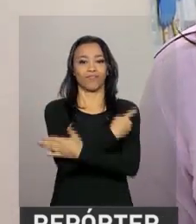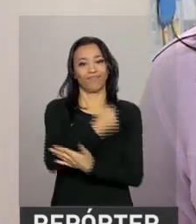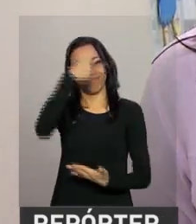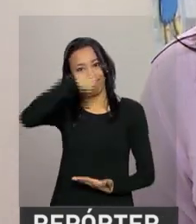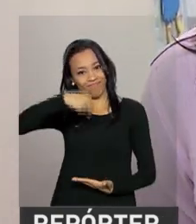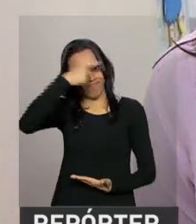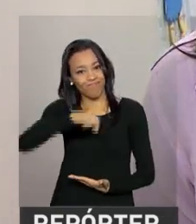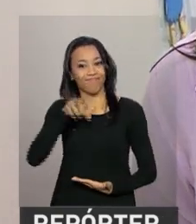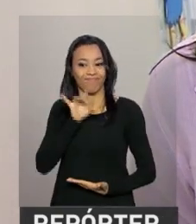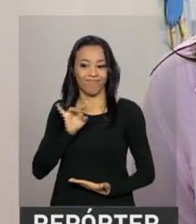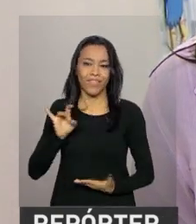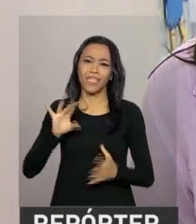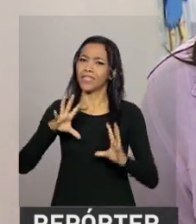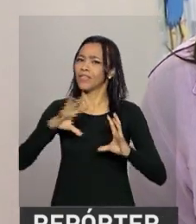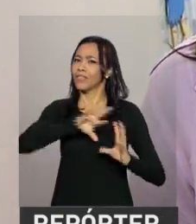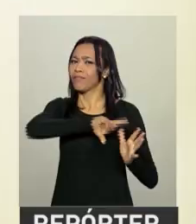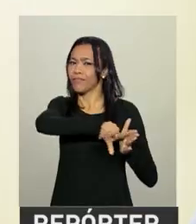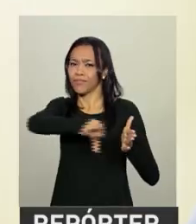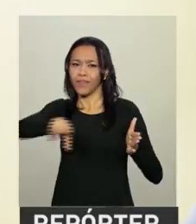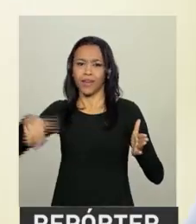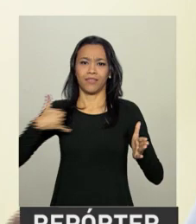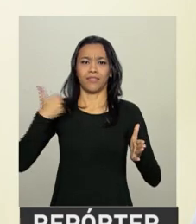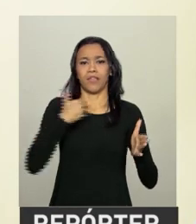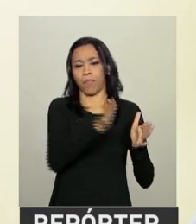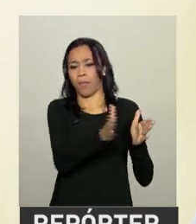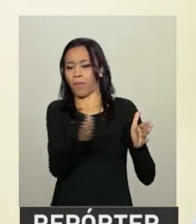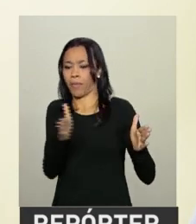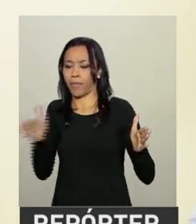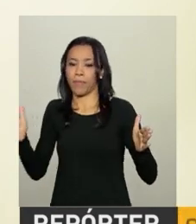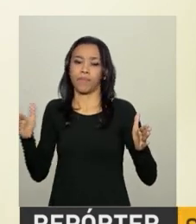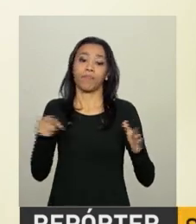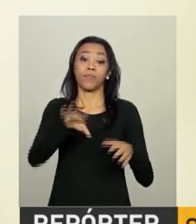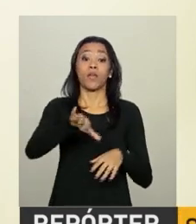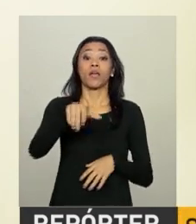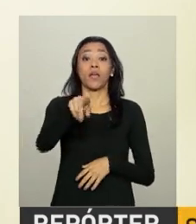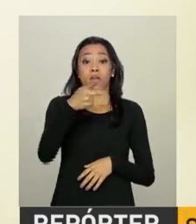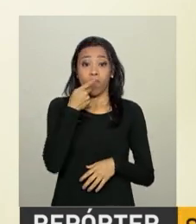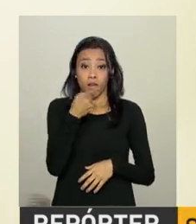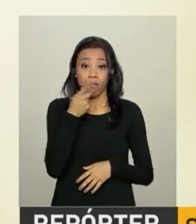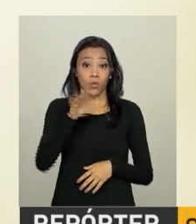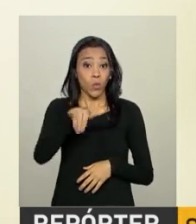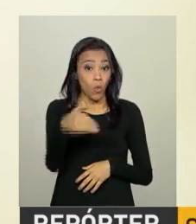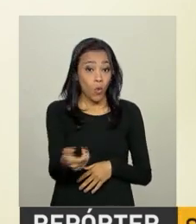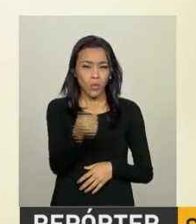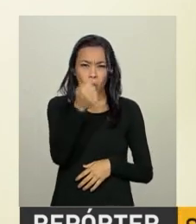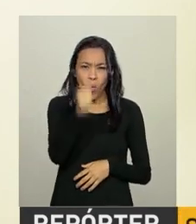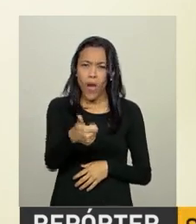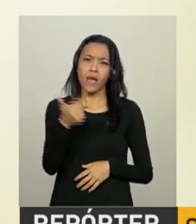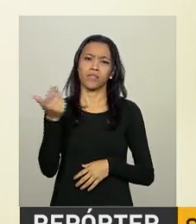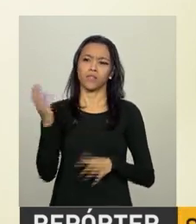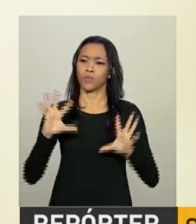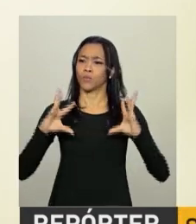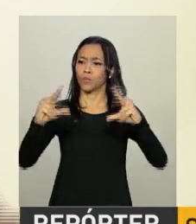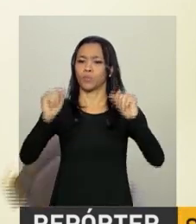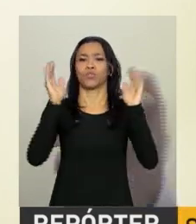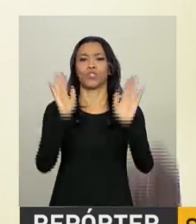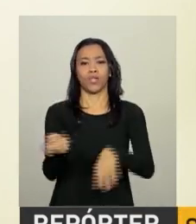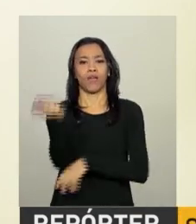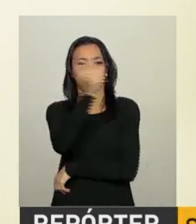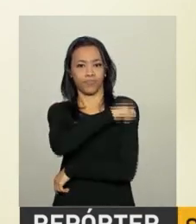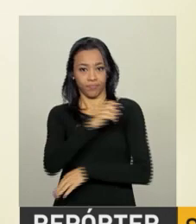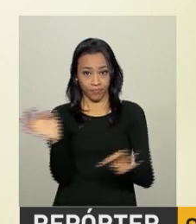doença entre todas as faixas etárias. Quando você tem uma população que quase toda foi vacinada, você tem